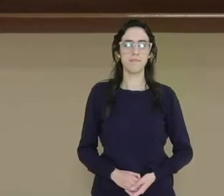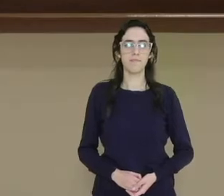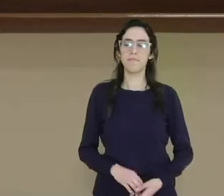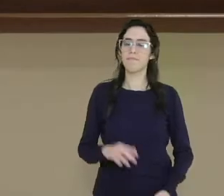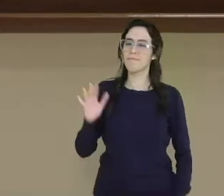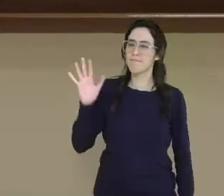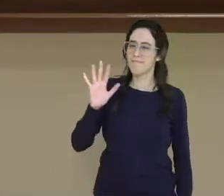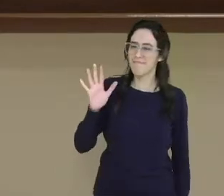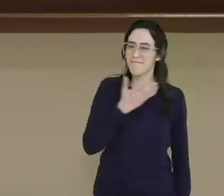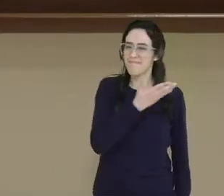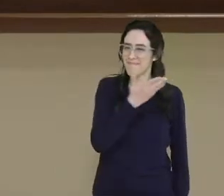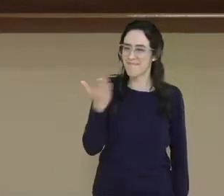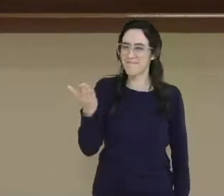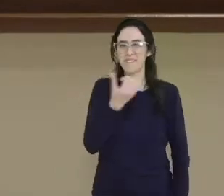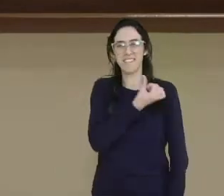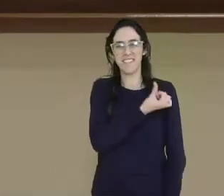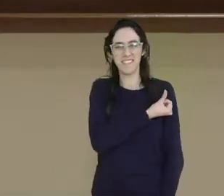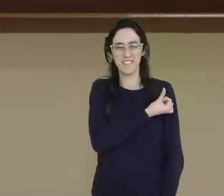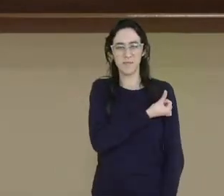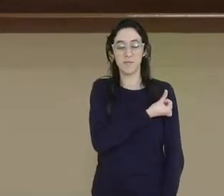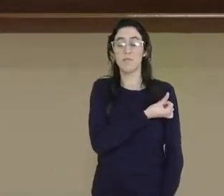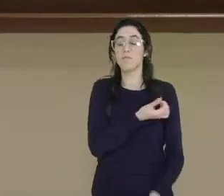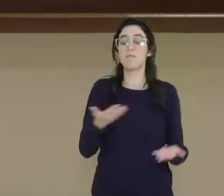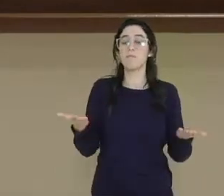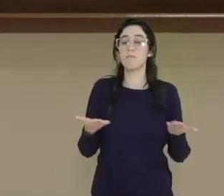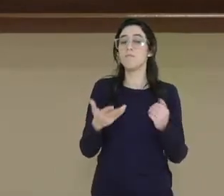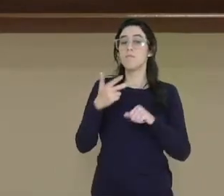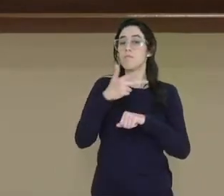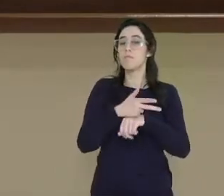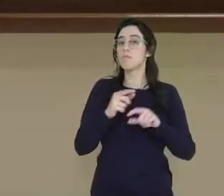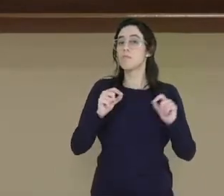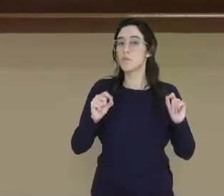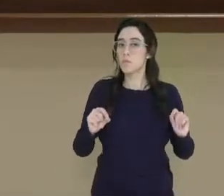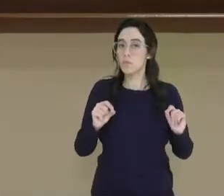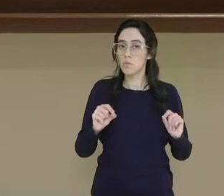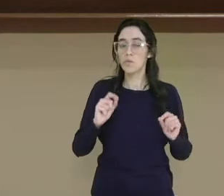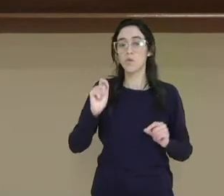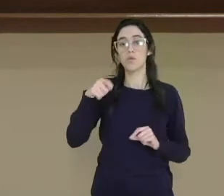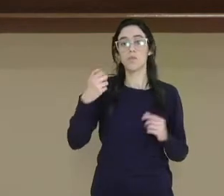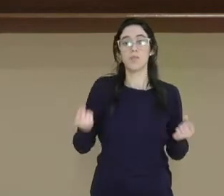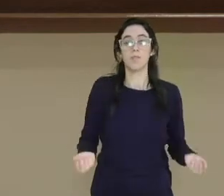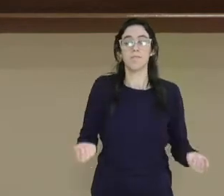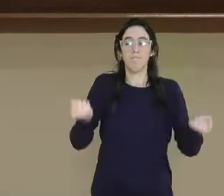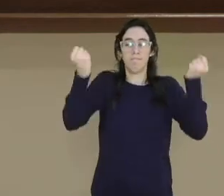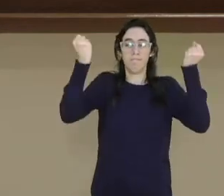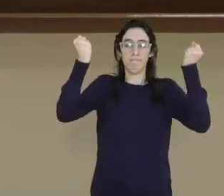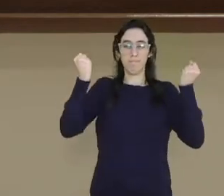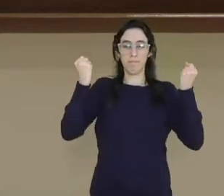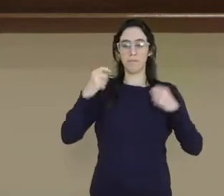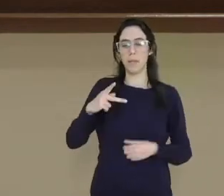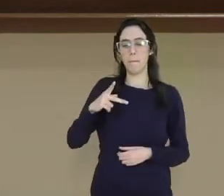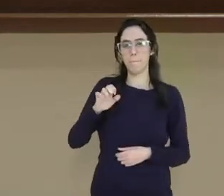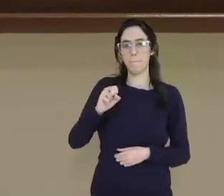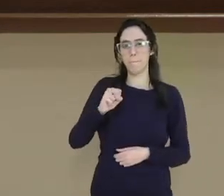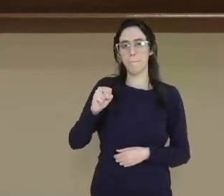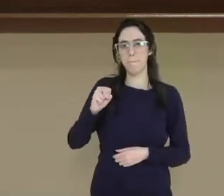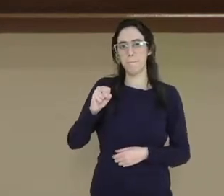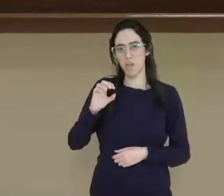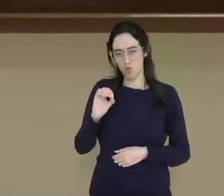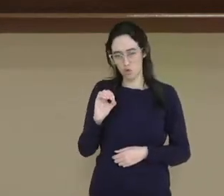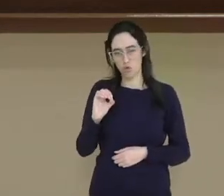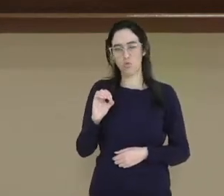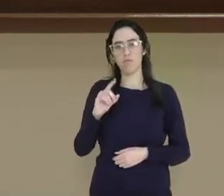Olá, estudantes do sexto ano! Nesse vídeo, vamos falar sobre o levantamento de peso, mais um dos